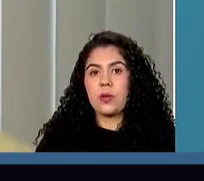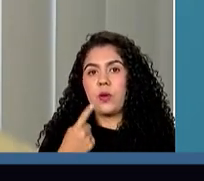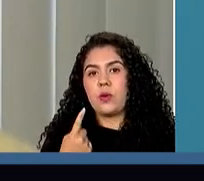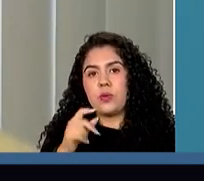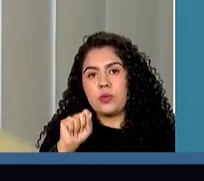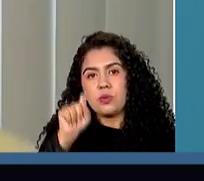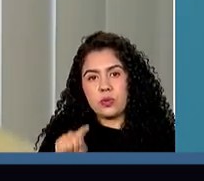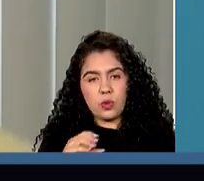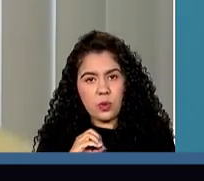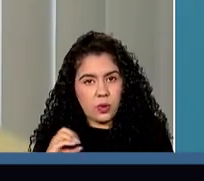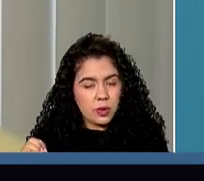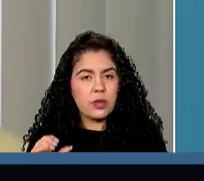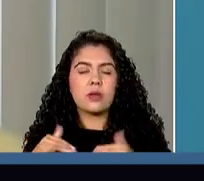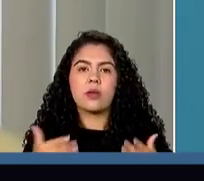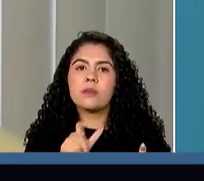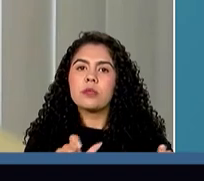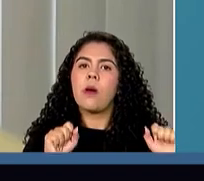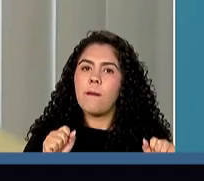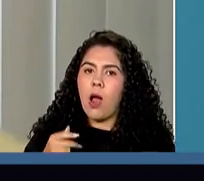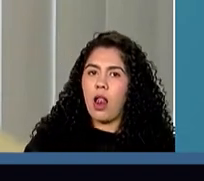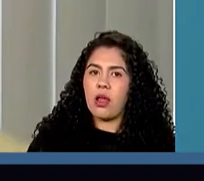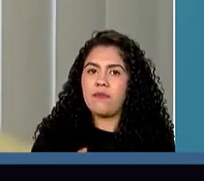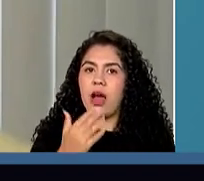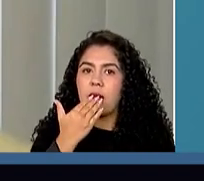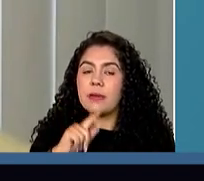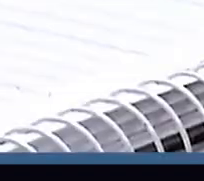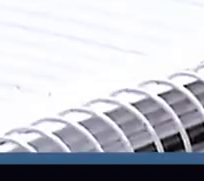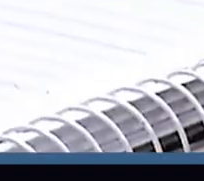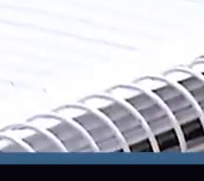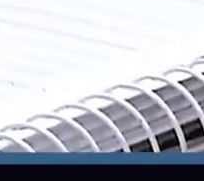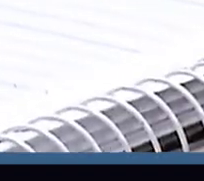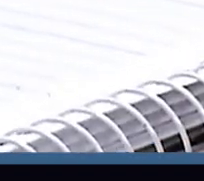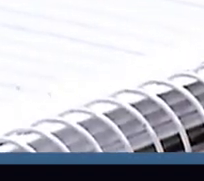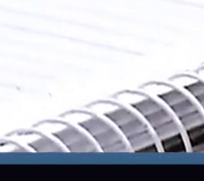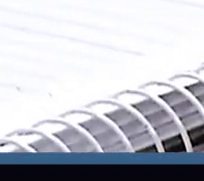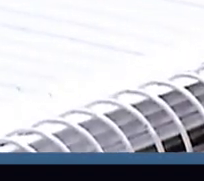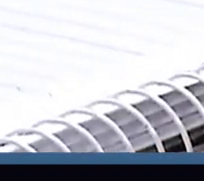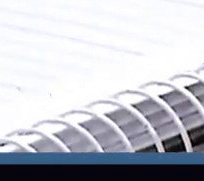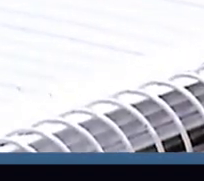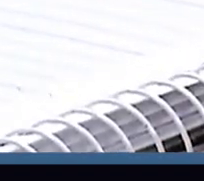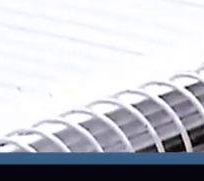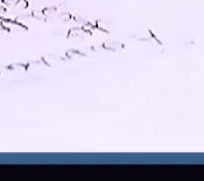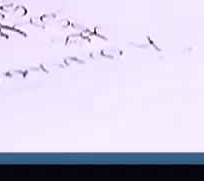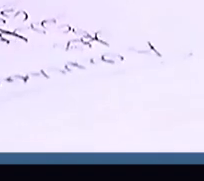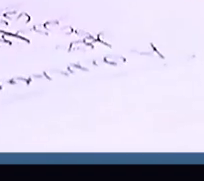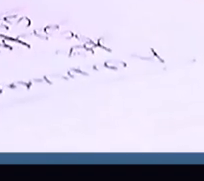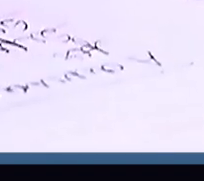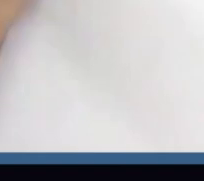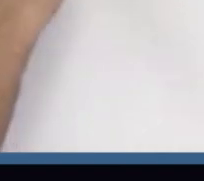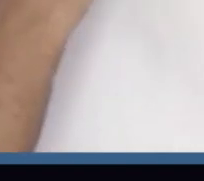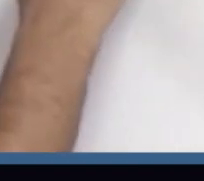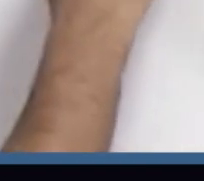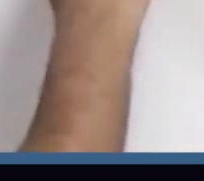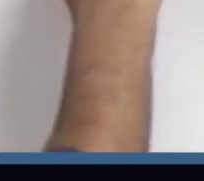as pessoas precisam eh podem levar alimentos também desde que seja em embalagem lacrada os candidatos não poderão sair do local com um